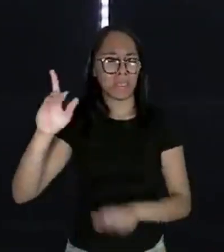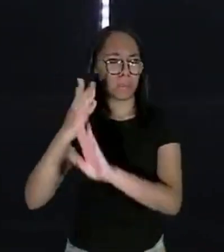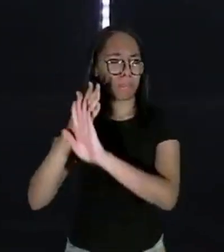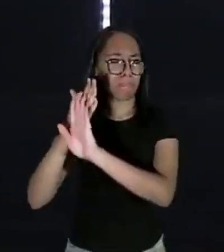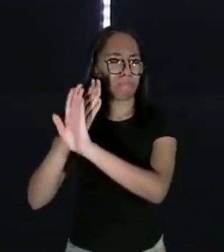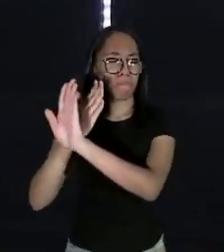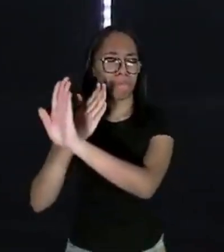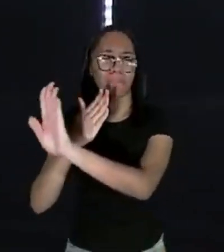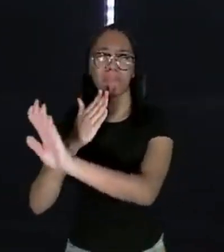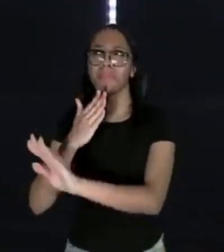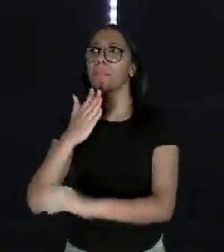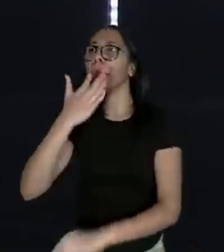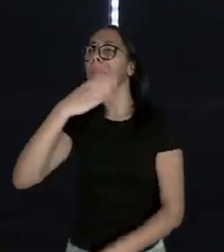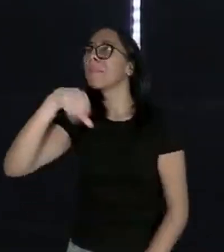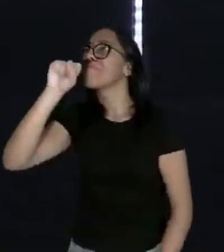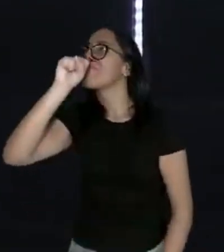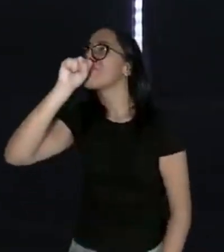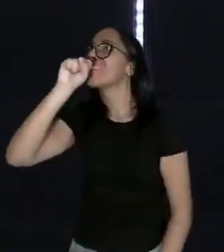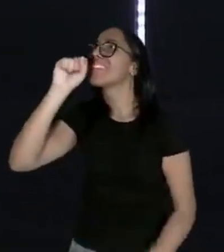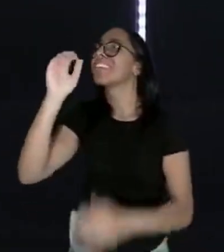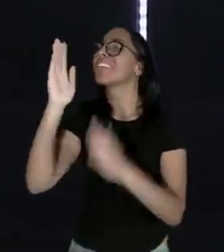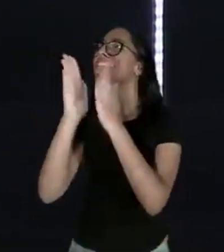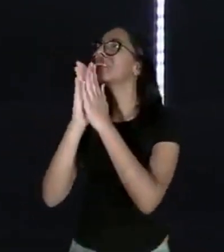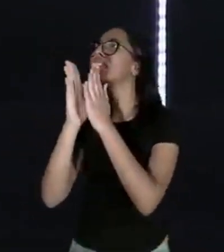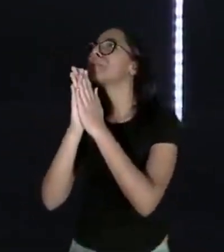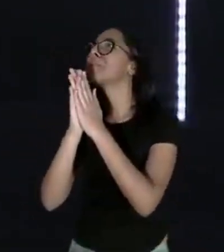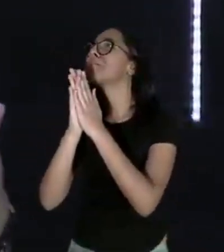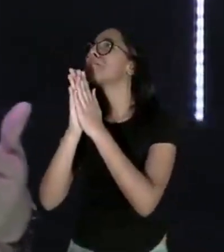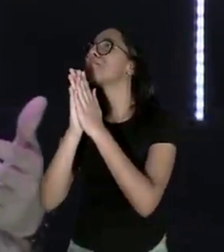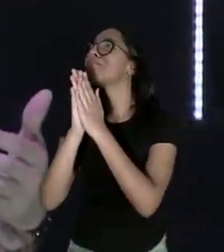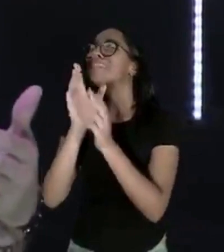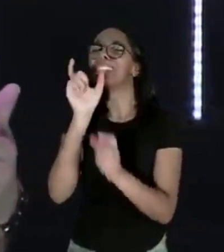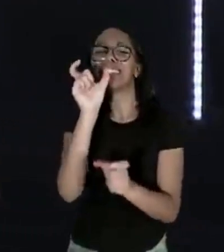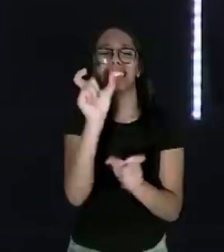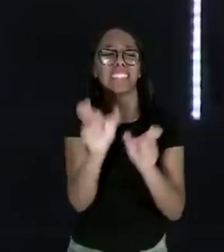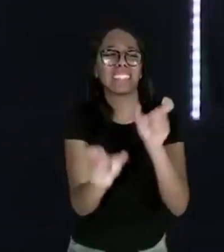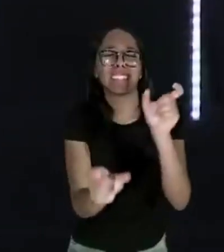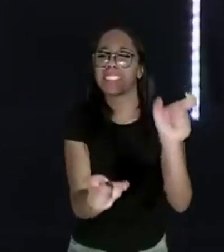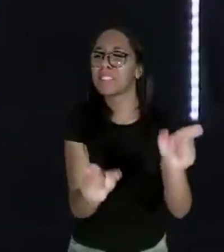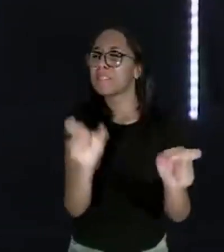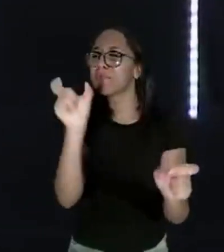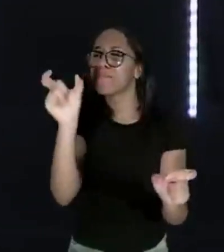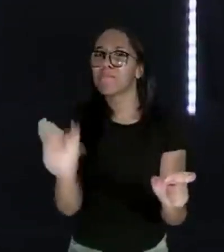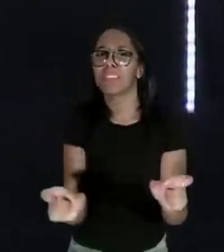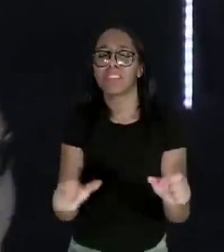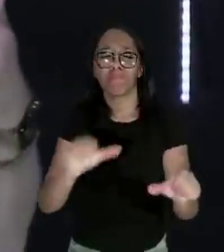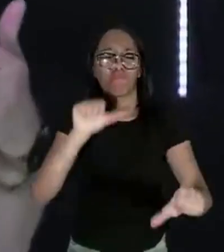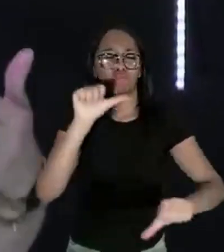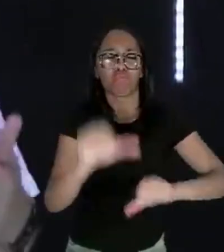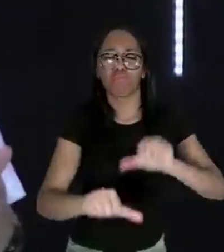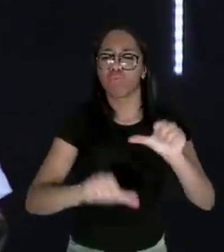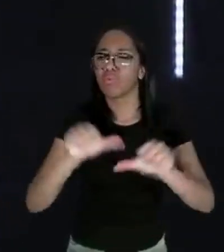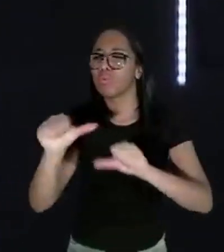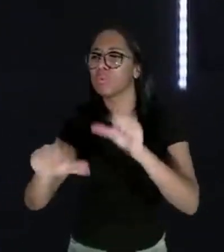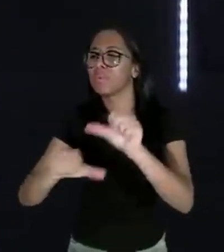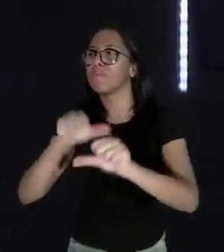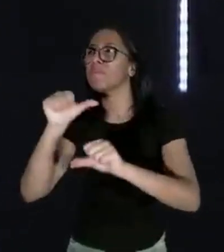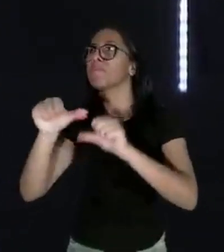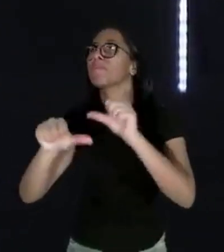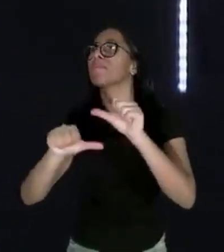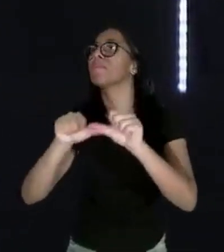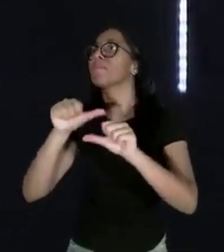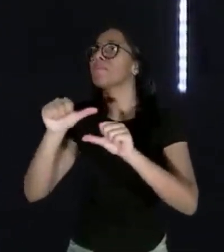Lembra quando você corria para os braços dele? Lembra quando você dormia pensando nele? Quando você só queria colocar versículos no